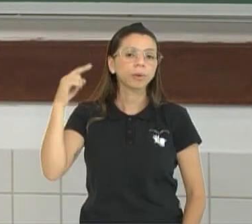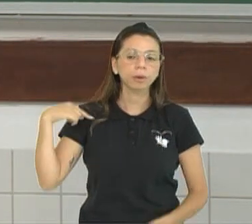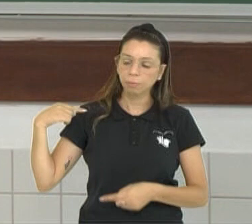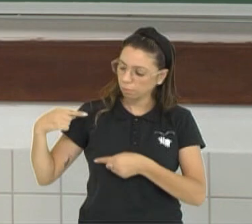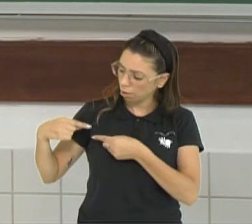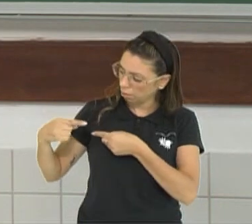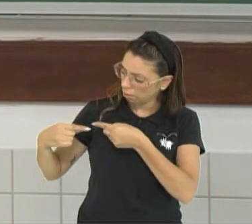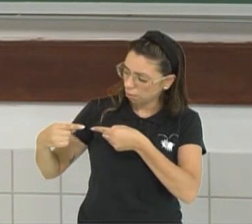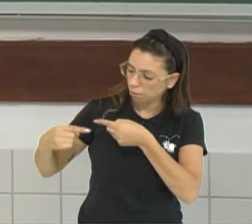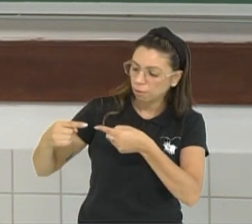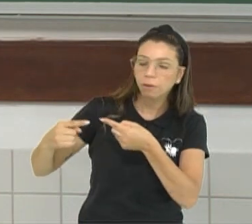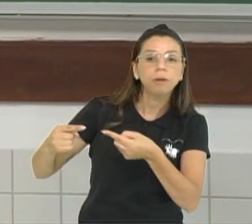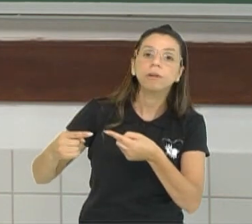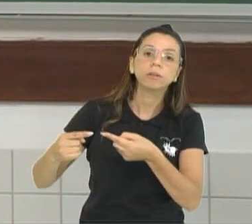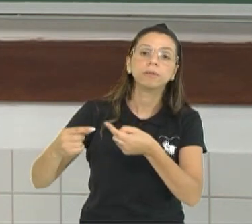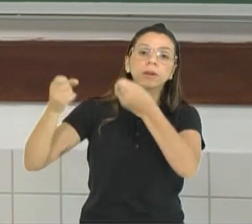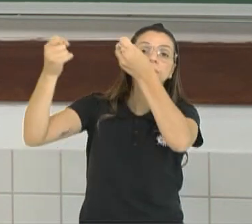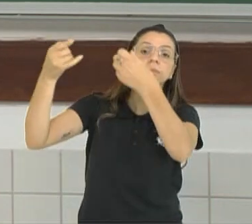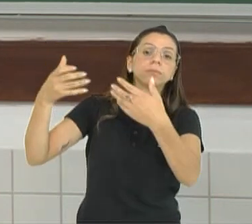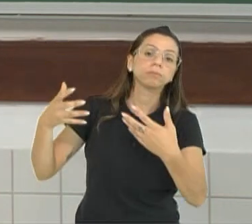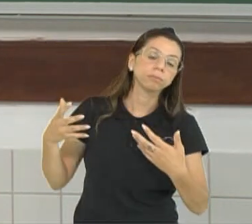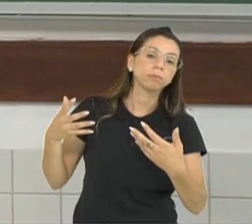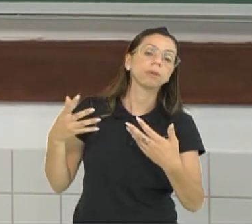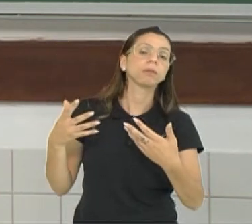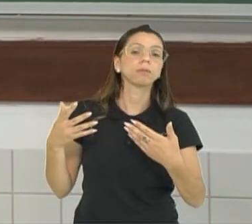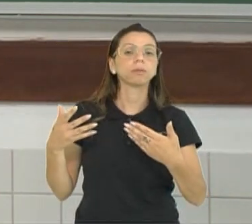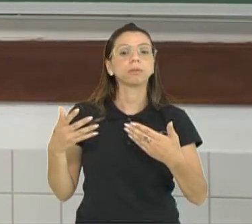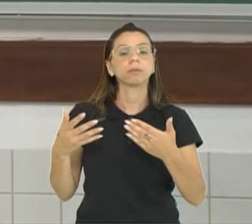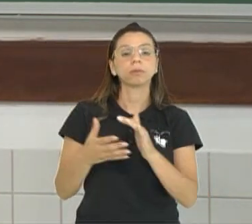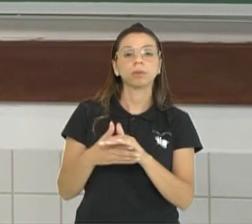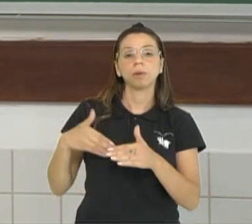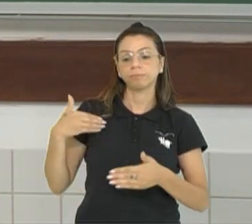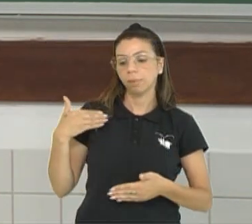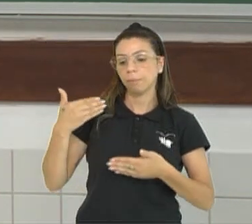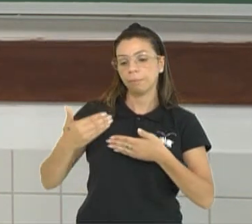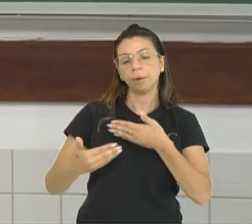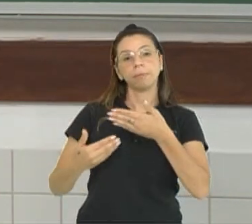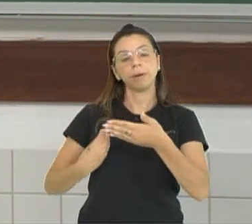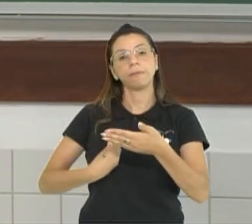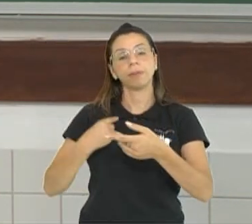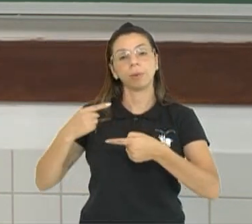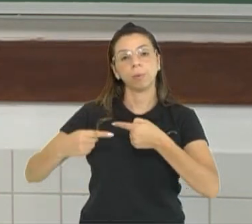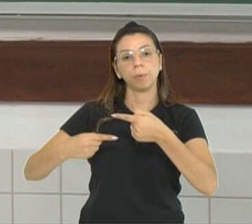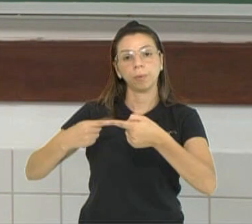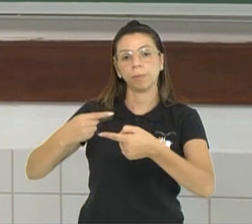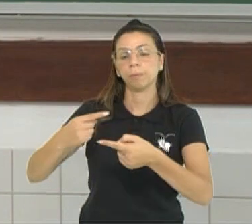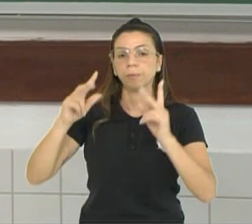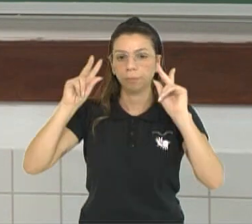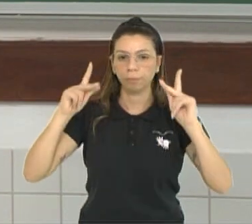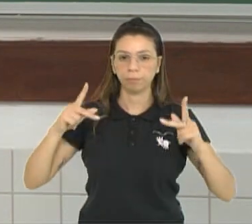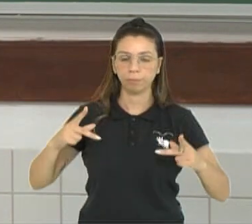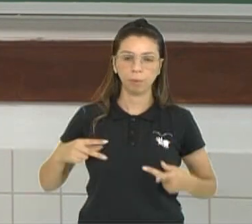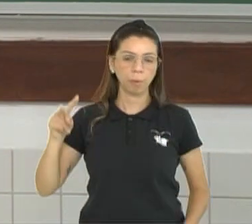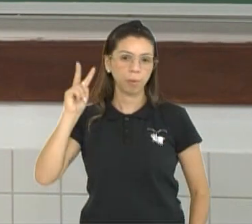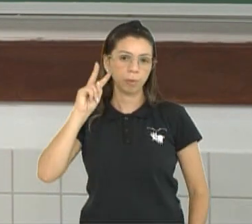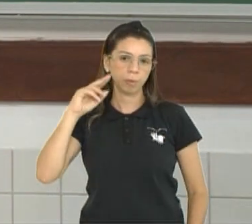evolucionista, ela vai falar sobre o processo de evolução do homem ao longo da